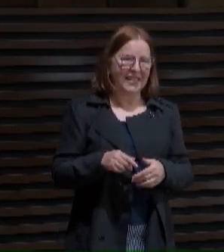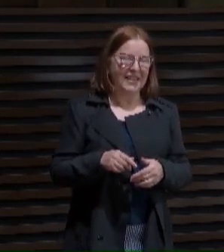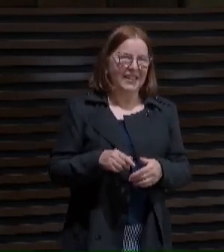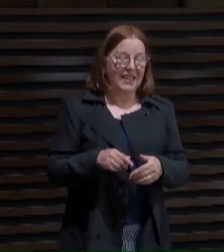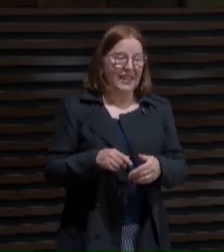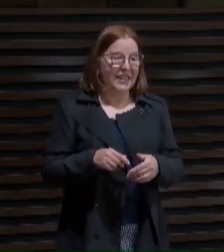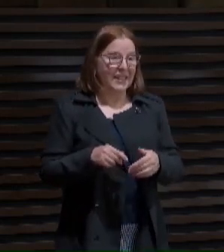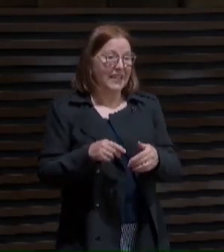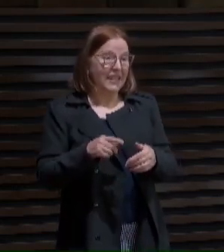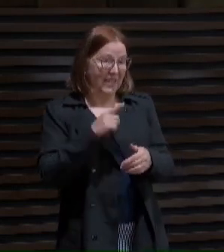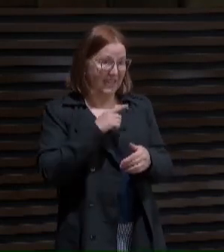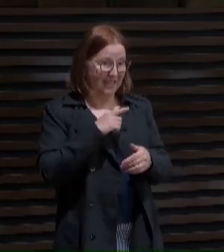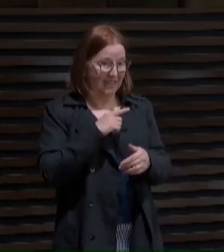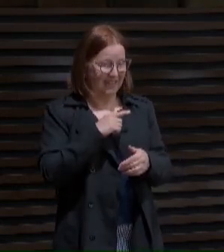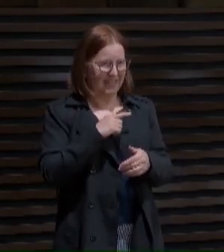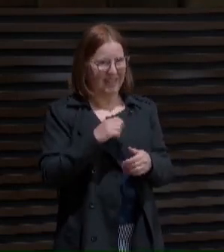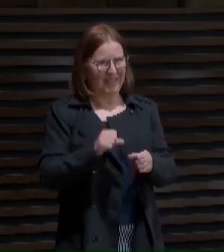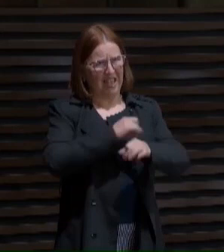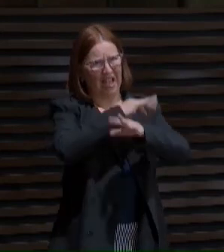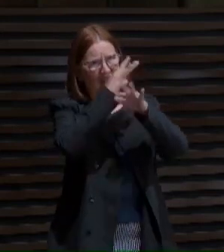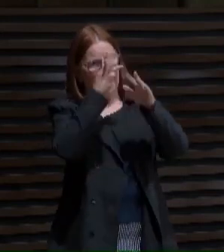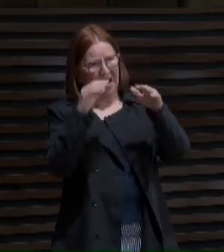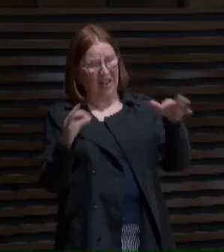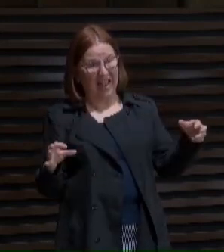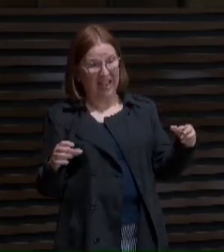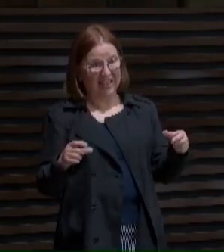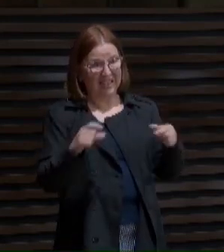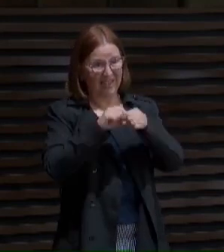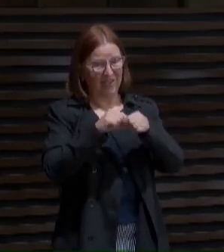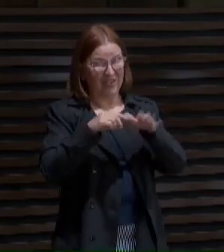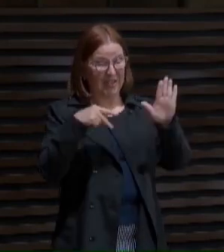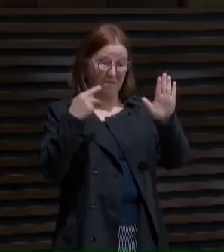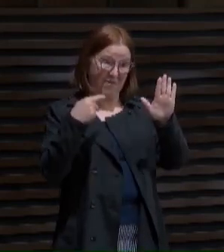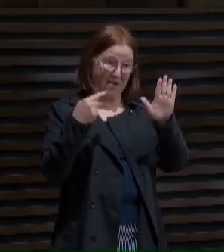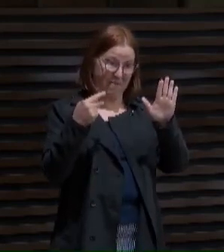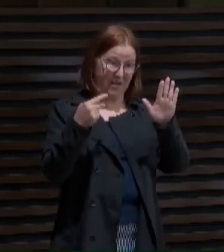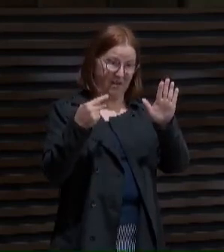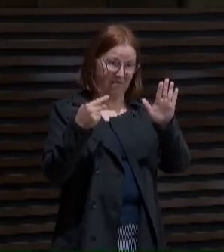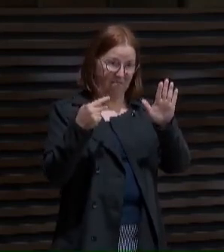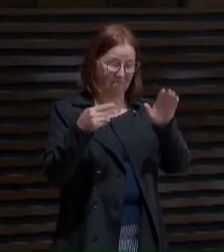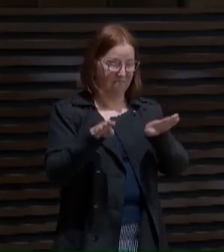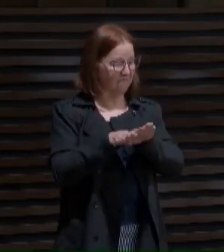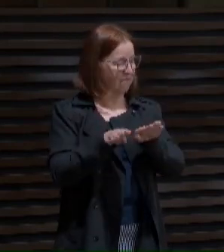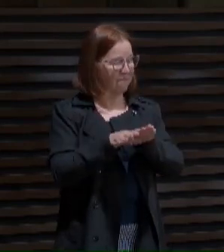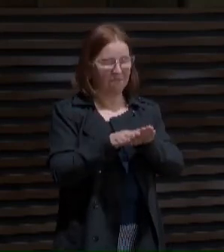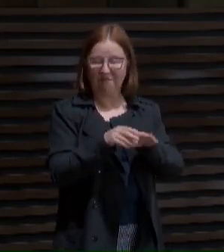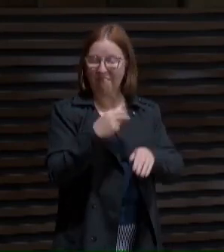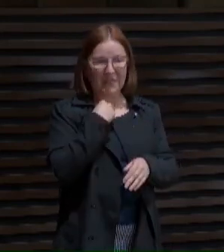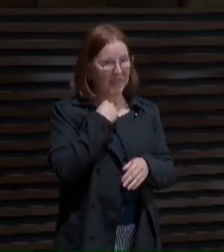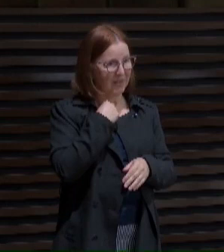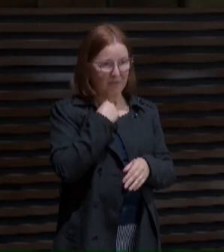alianças, a entrega da lei, o serviço no templo, as promessas, nem eles